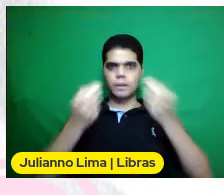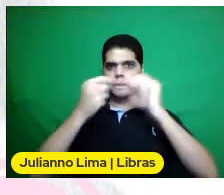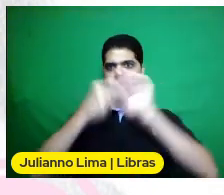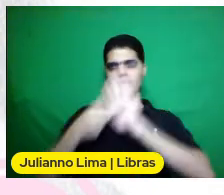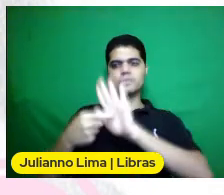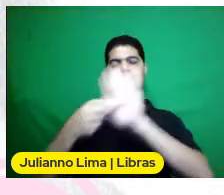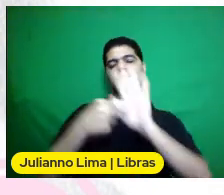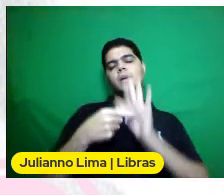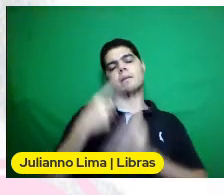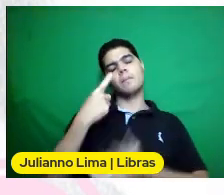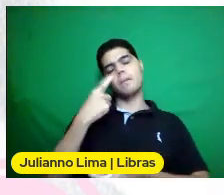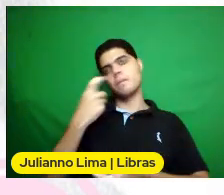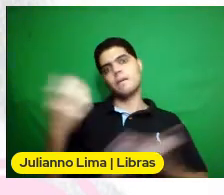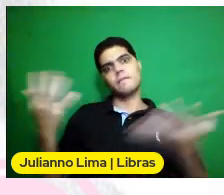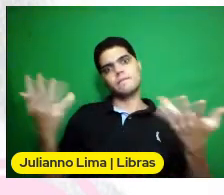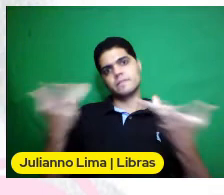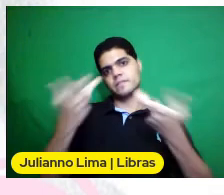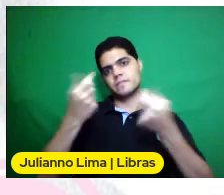vista pedagógico.